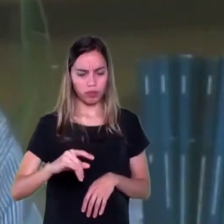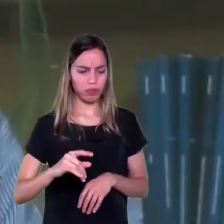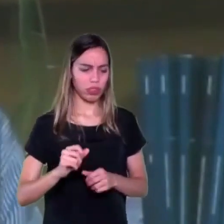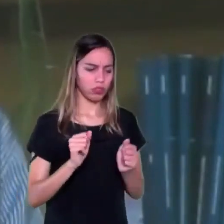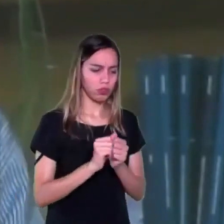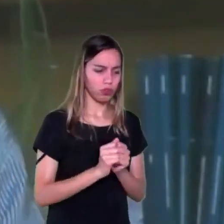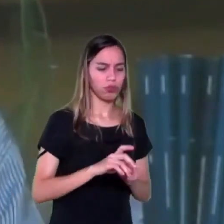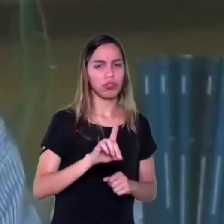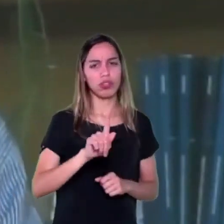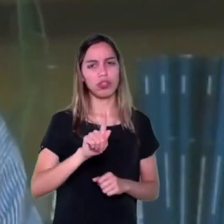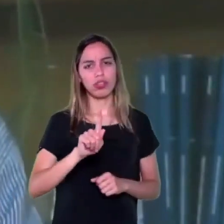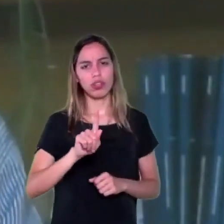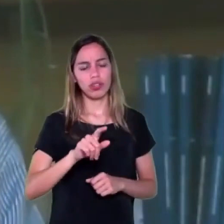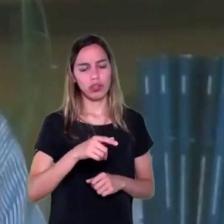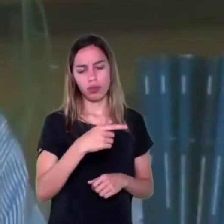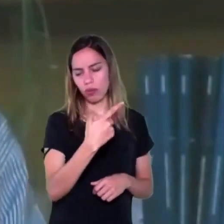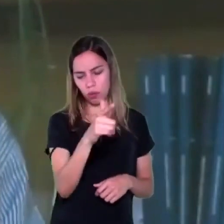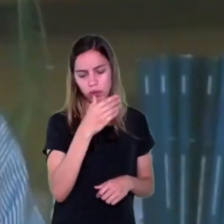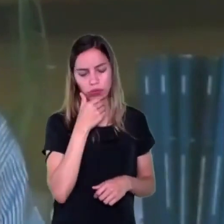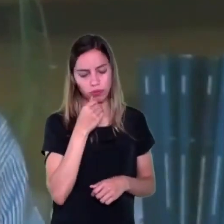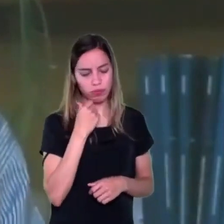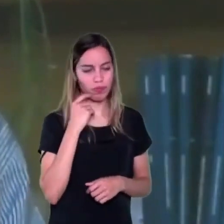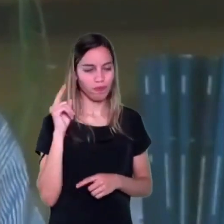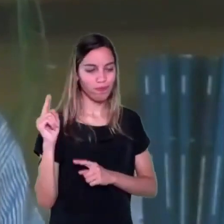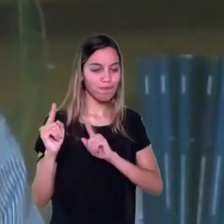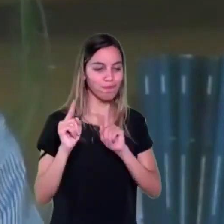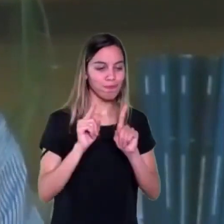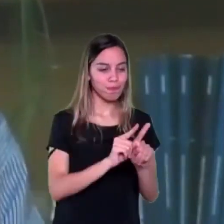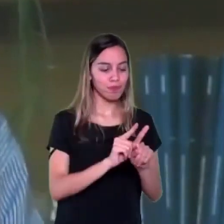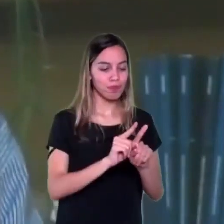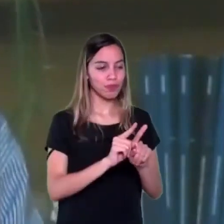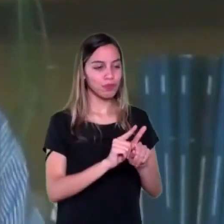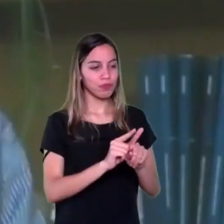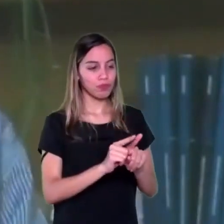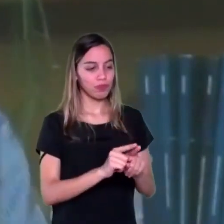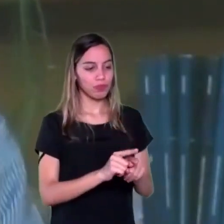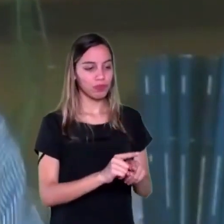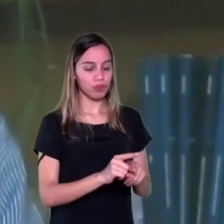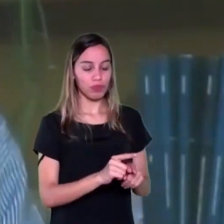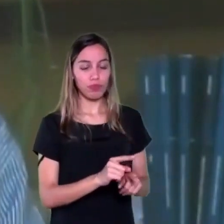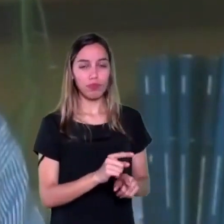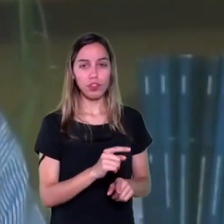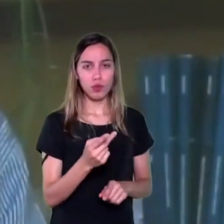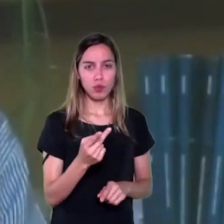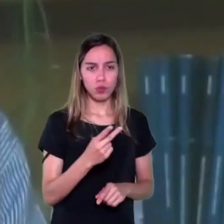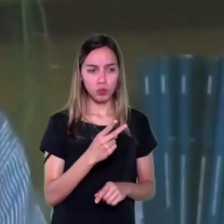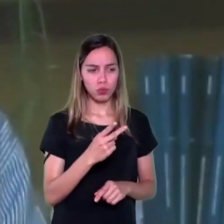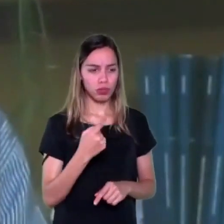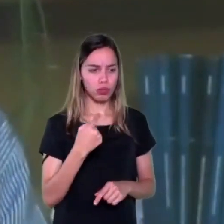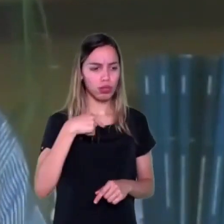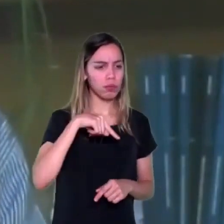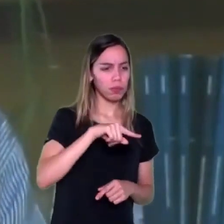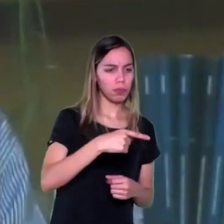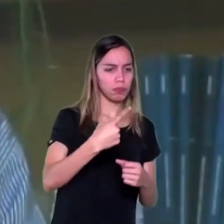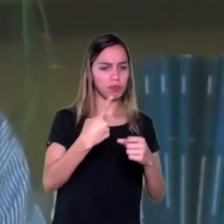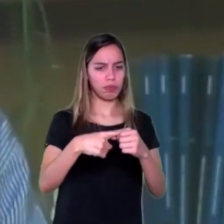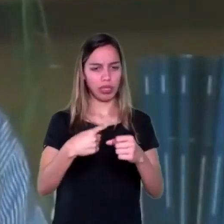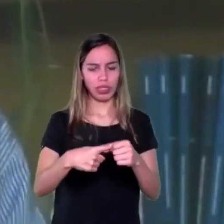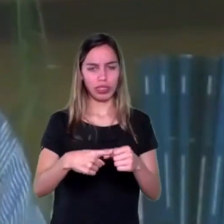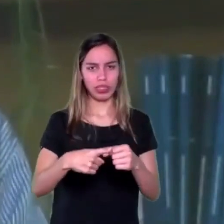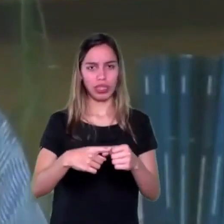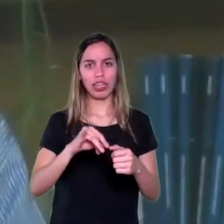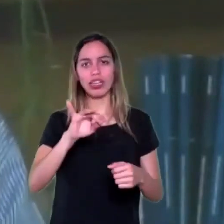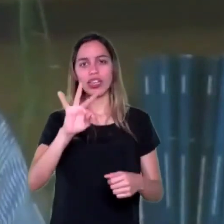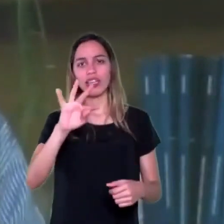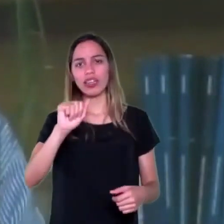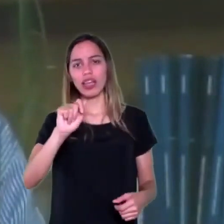até Conquista, né, que hoje chama-se Itaguara, onde o Guimarães clinicou. E